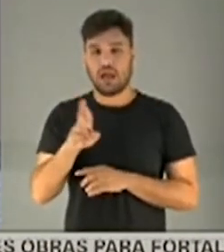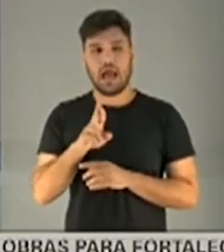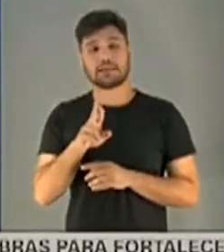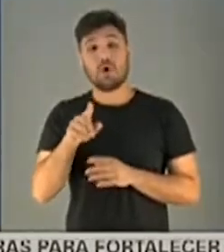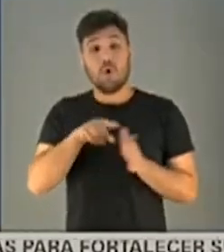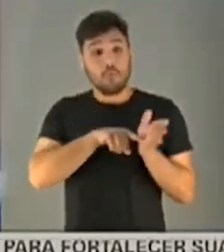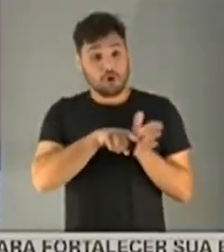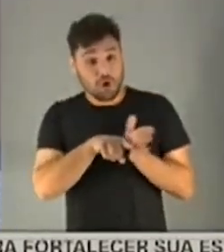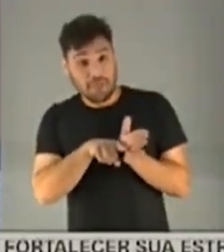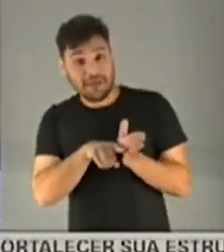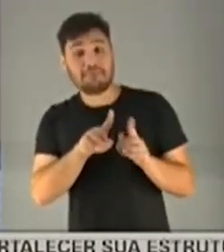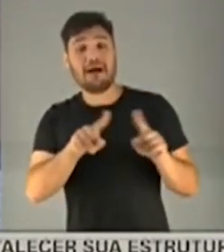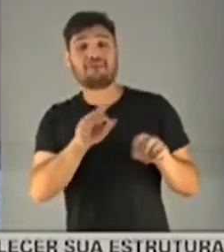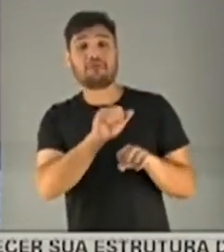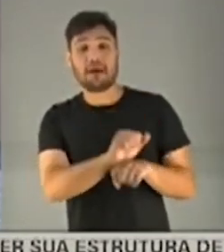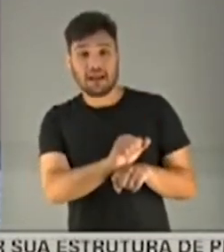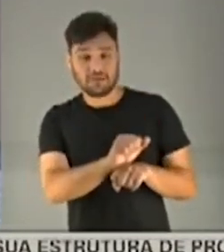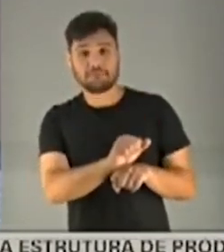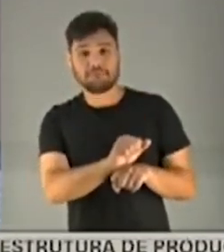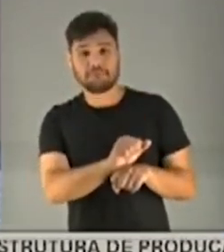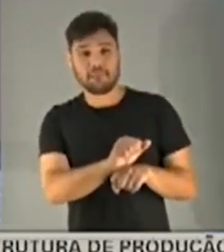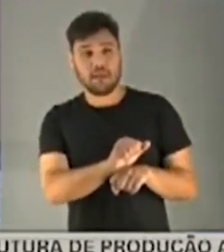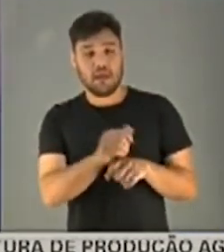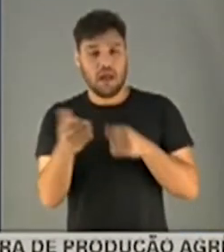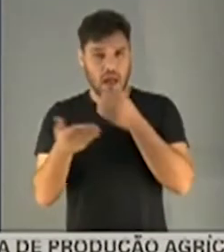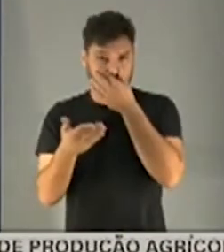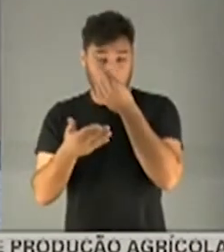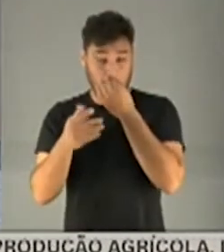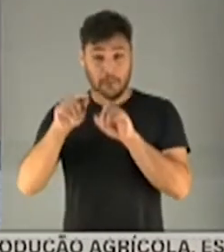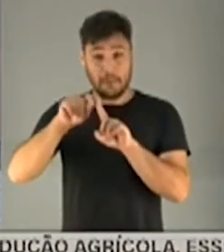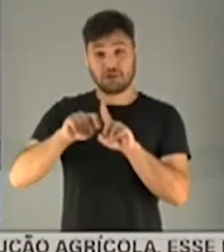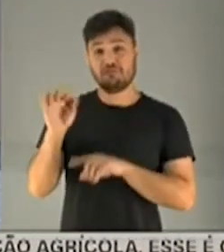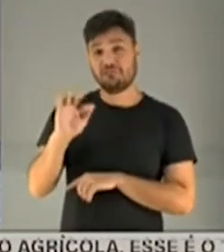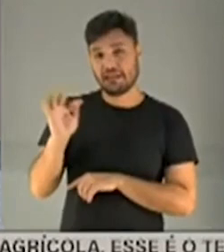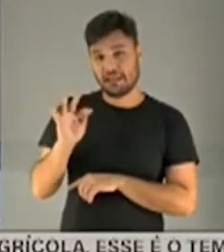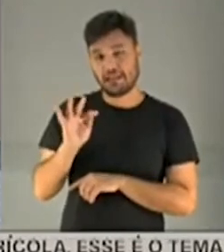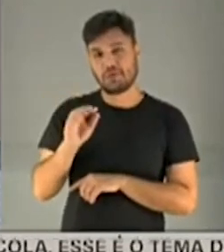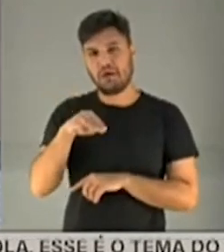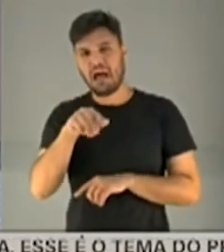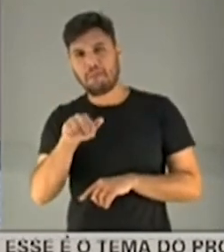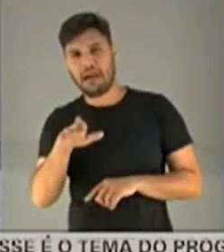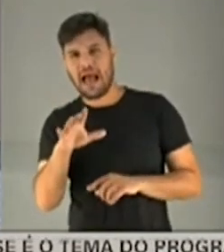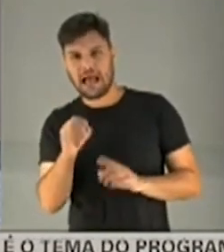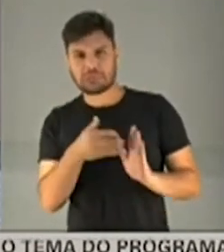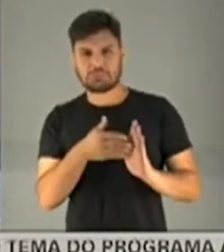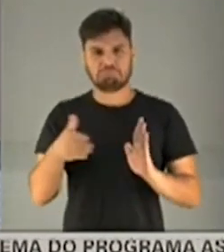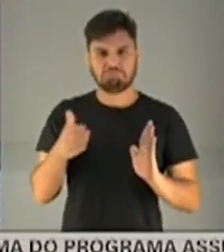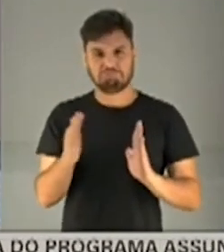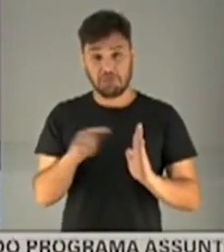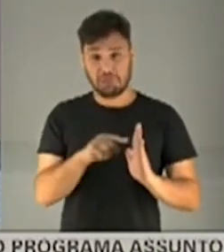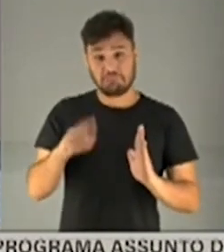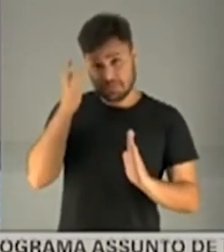foi interrompido e agora, acho que em fevereiro desse ano, em março, peço desculpas por não saber a data